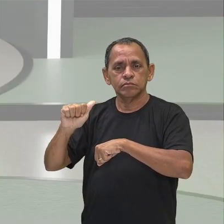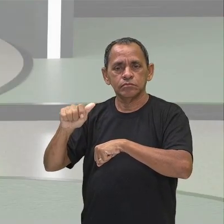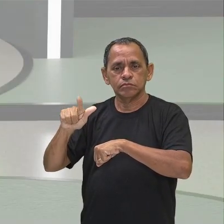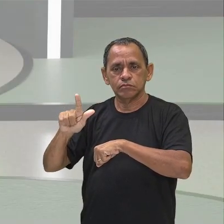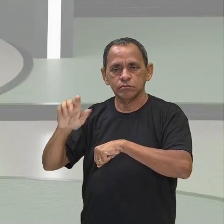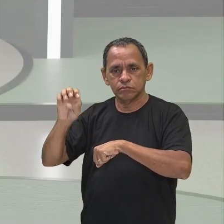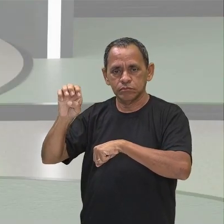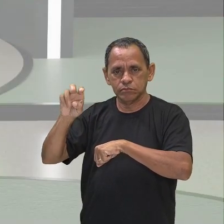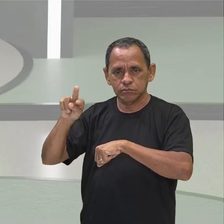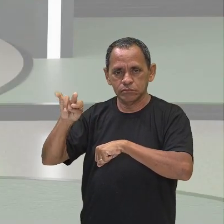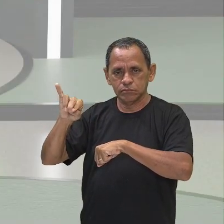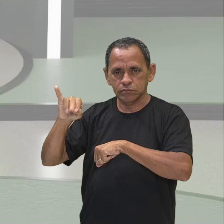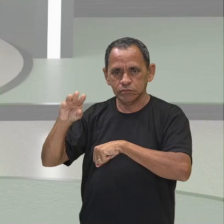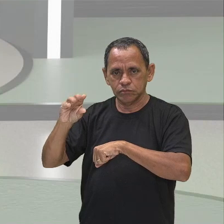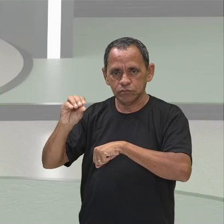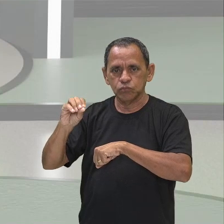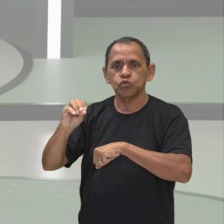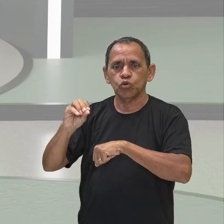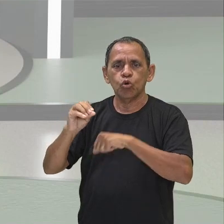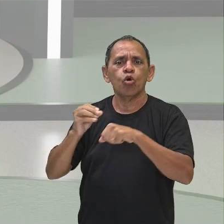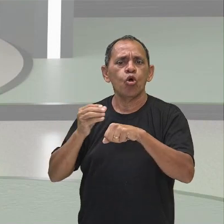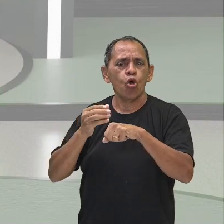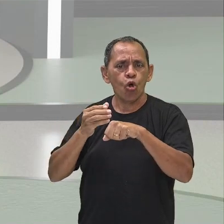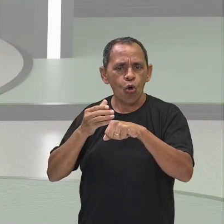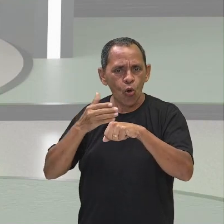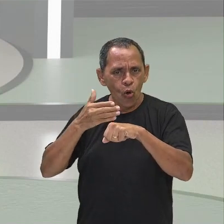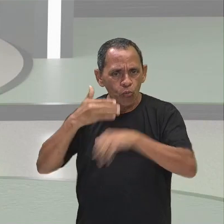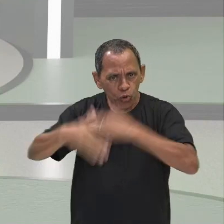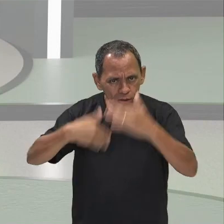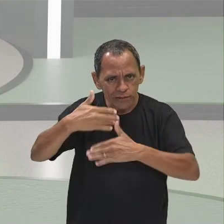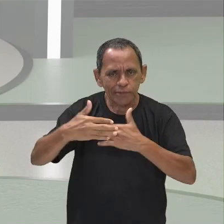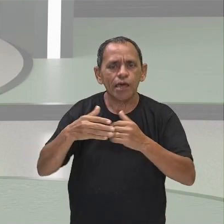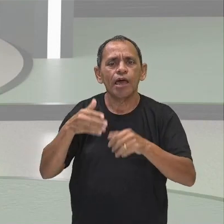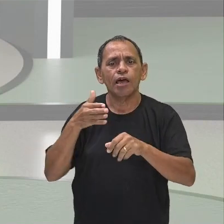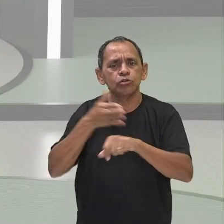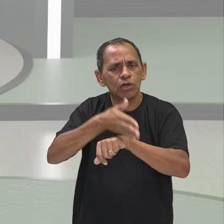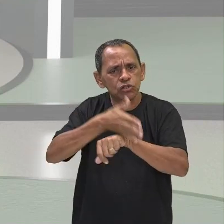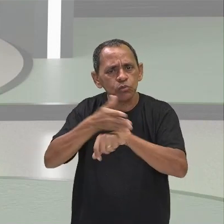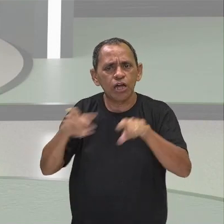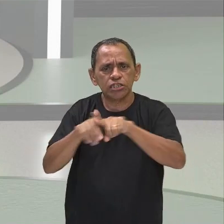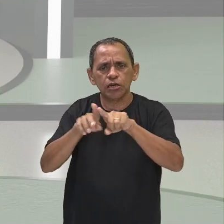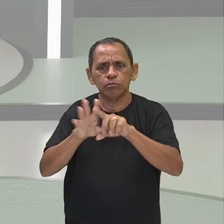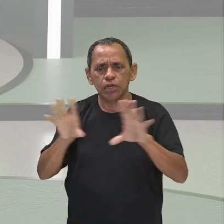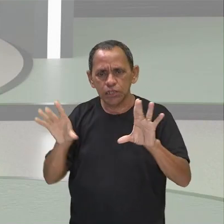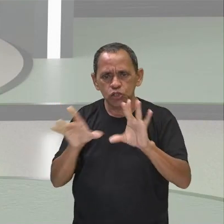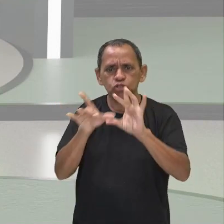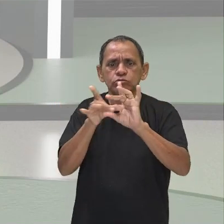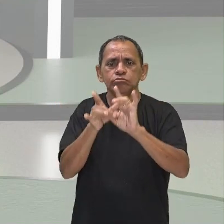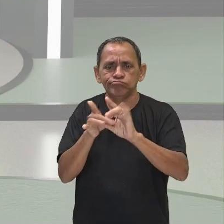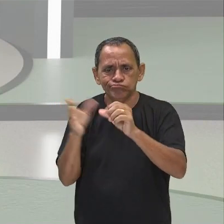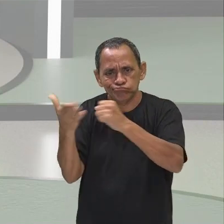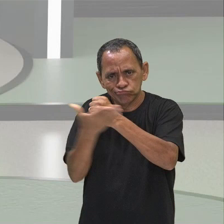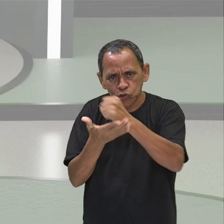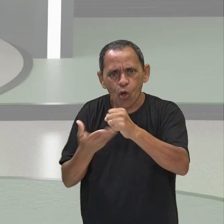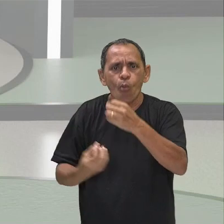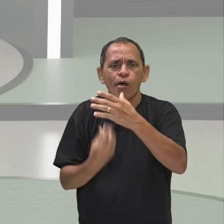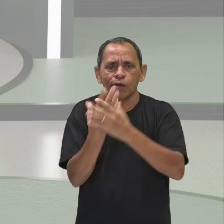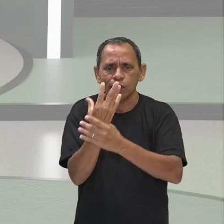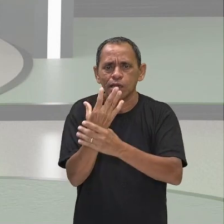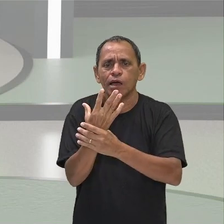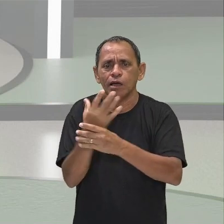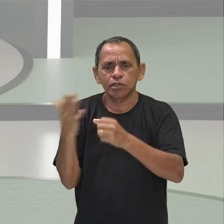e o DNA, com a ajuda da RNA polimerase, ele vai voltar a se unir, formando essa base,